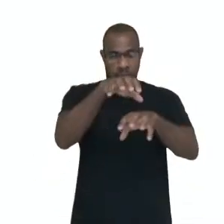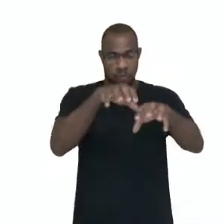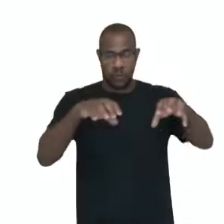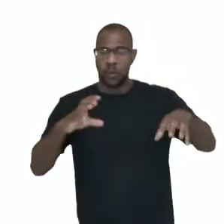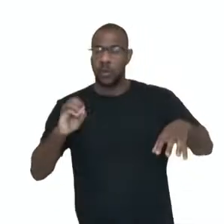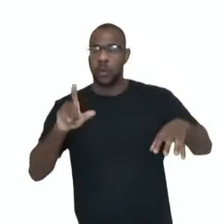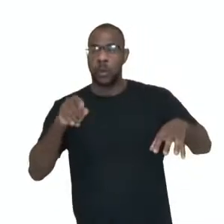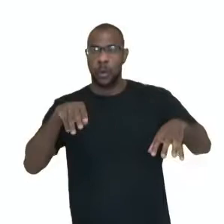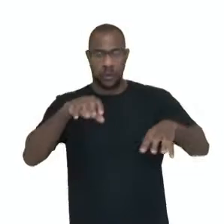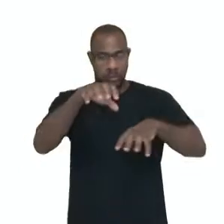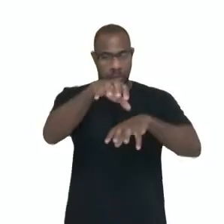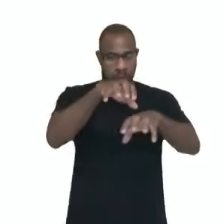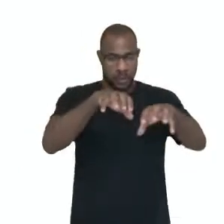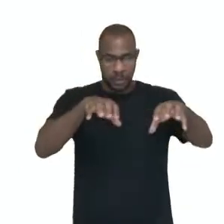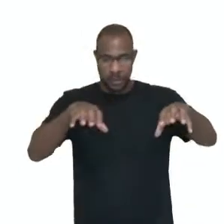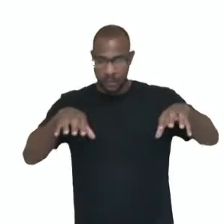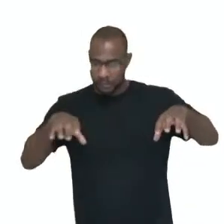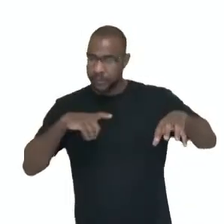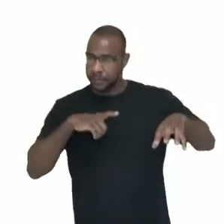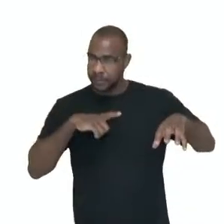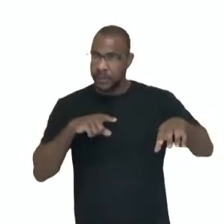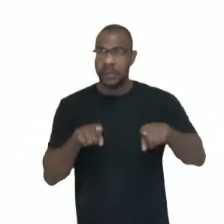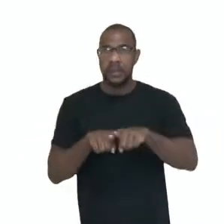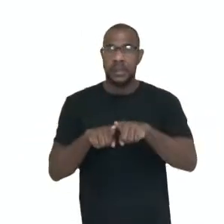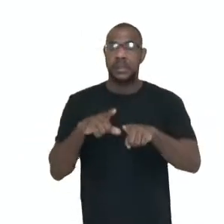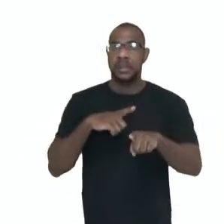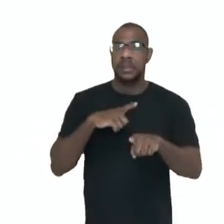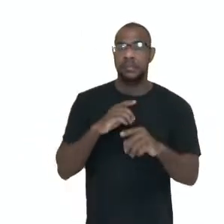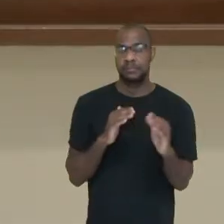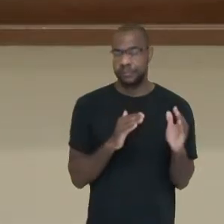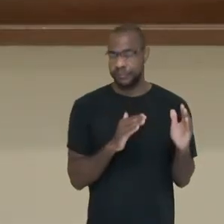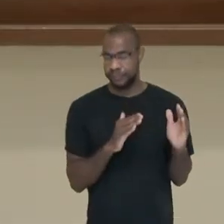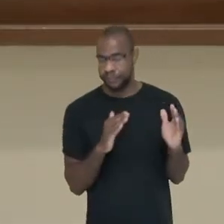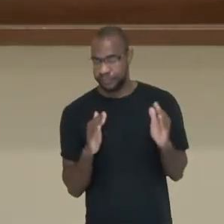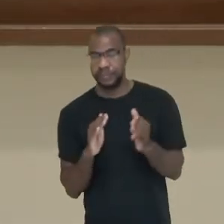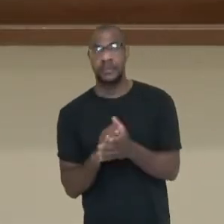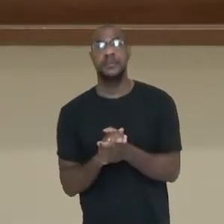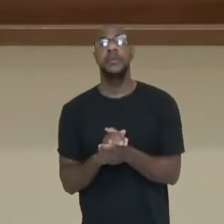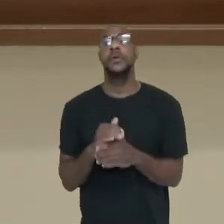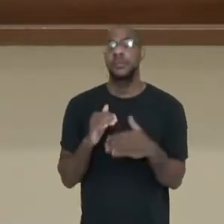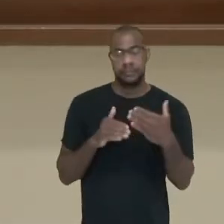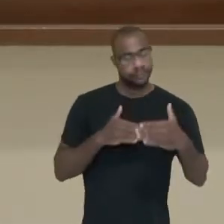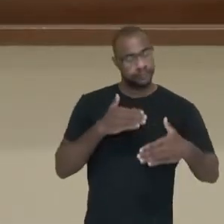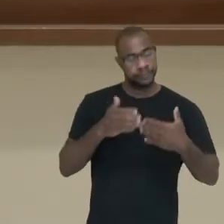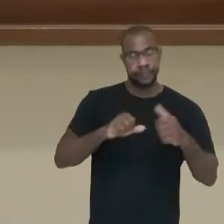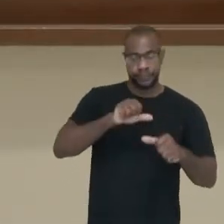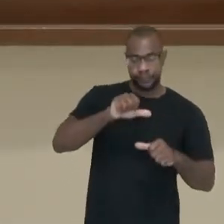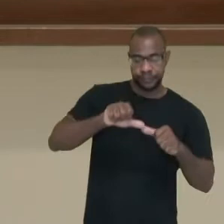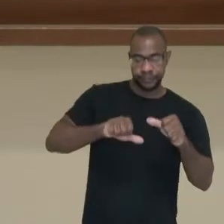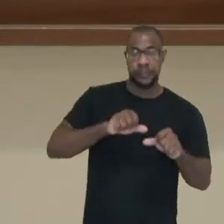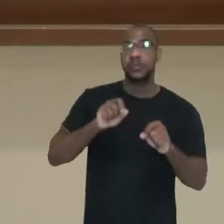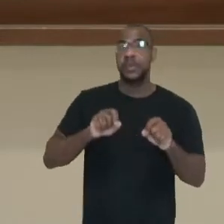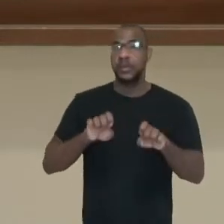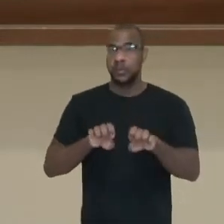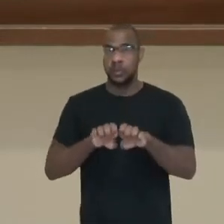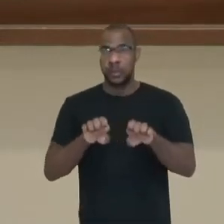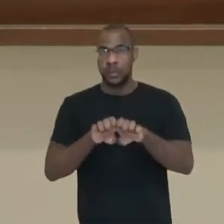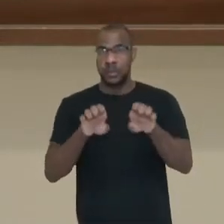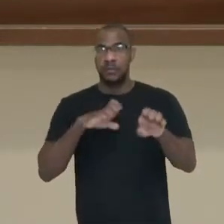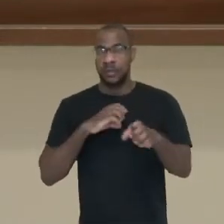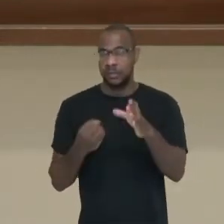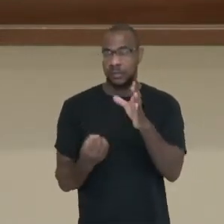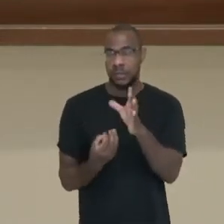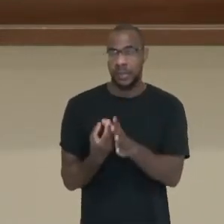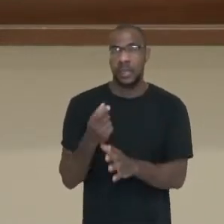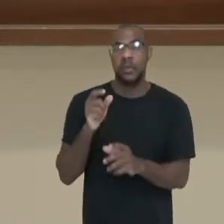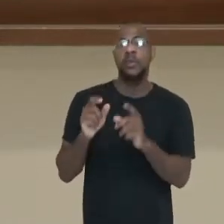muito situadas ao leste. Com o tempo foi entrando territorialmente, essa estruturação territorial vai dar origem a